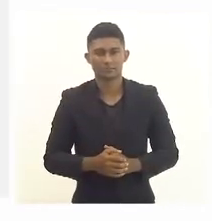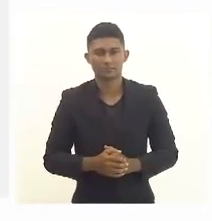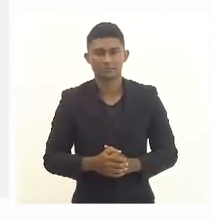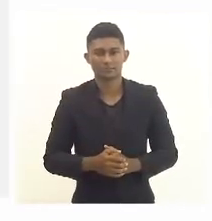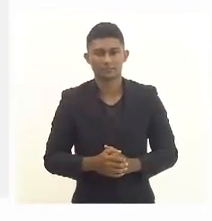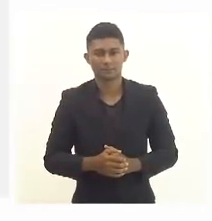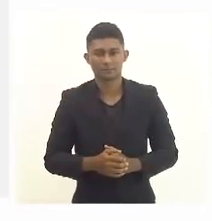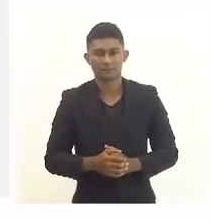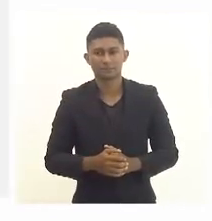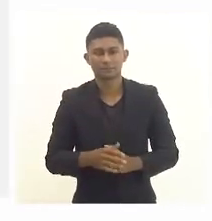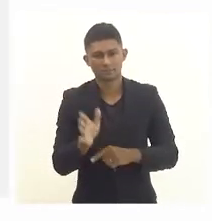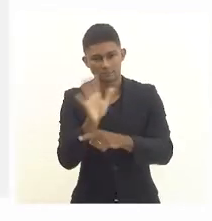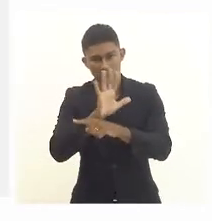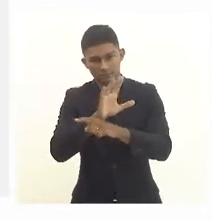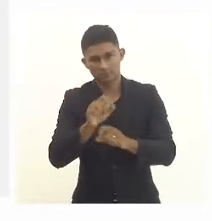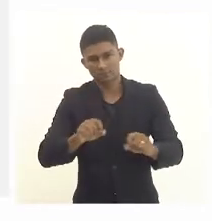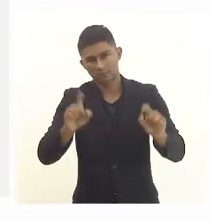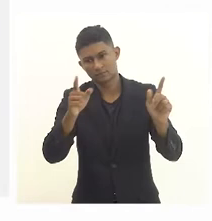Pode dar play no vídeo, por favor.